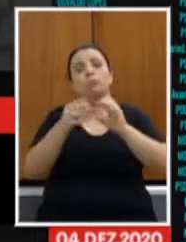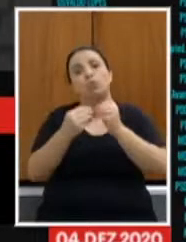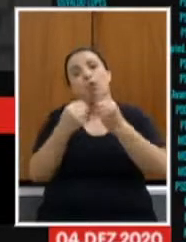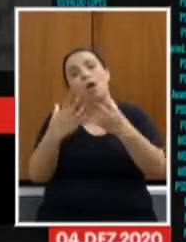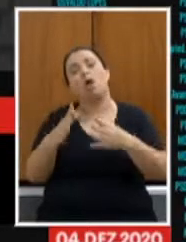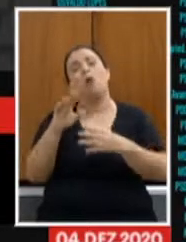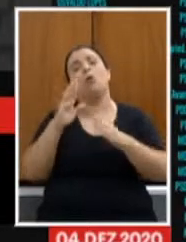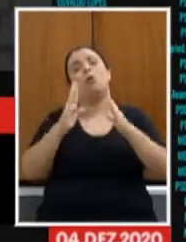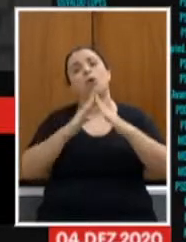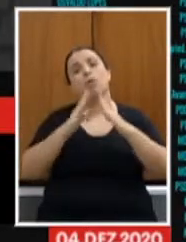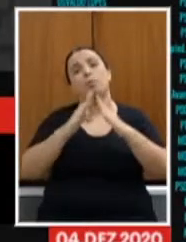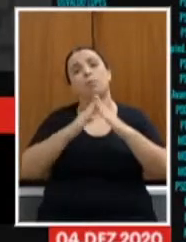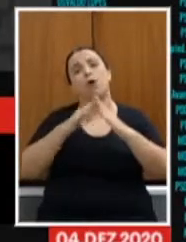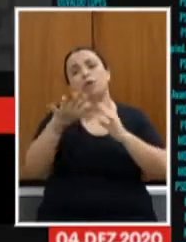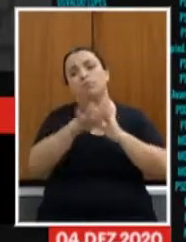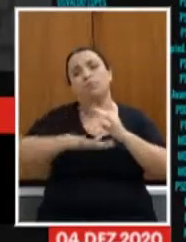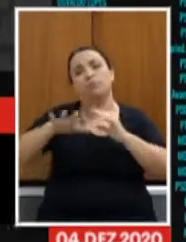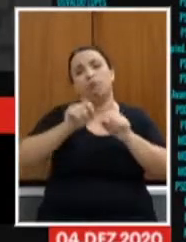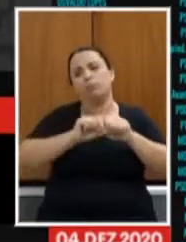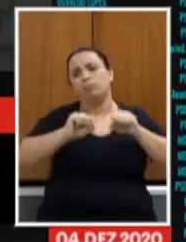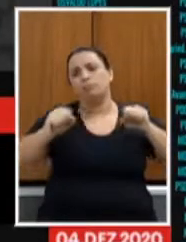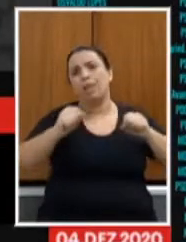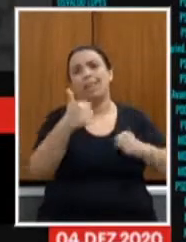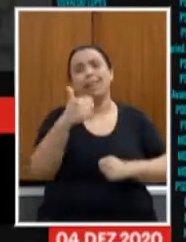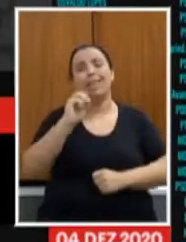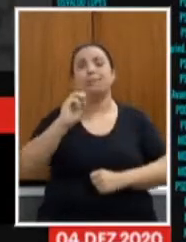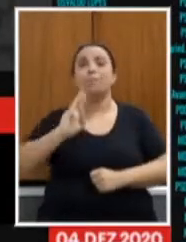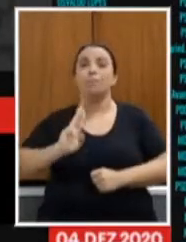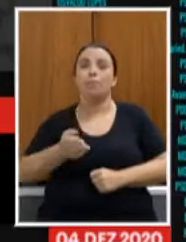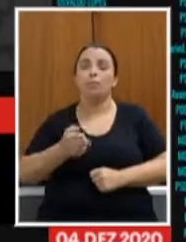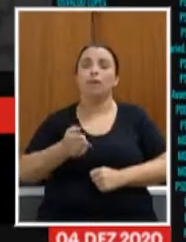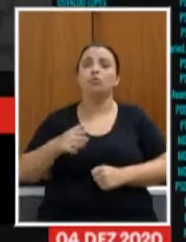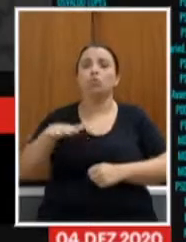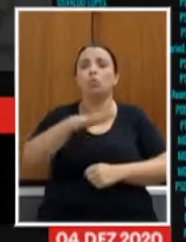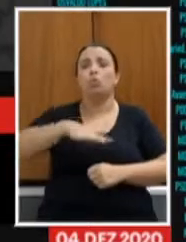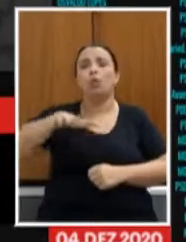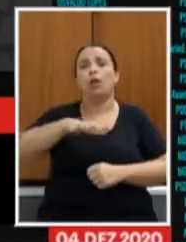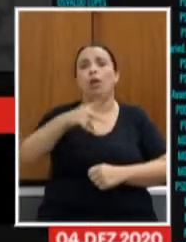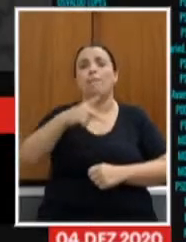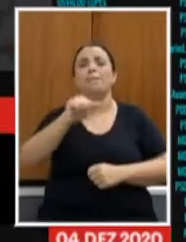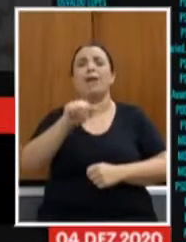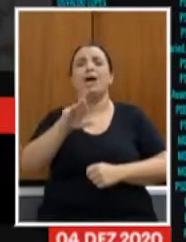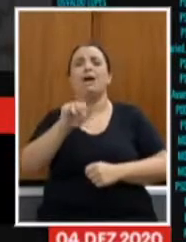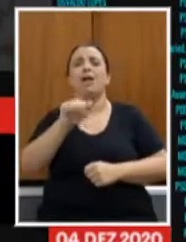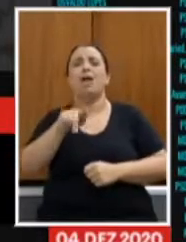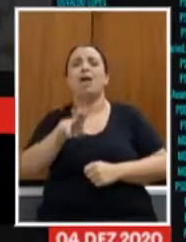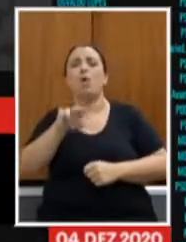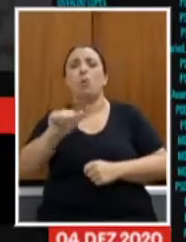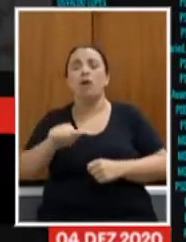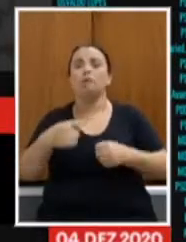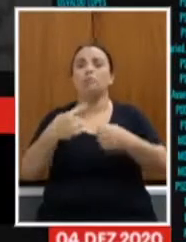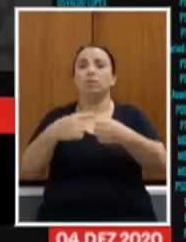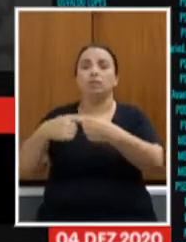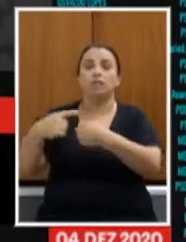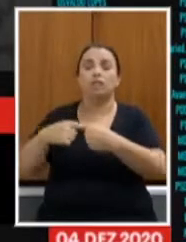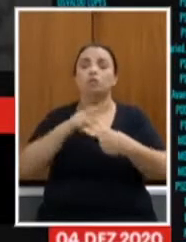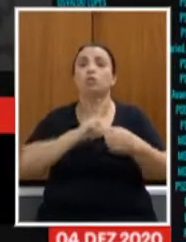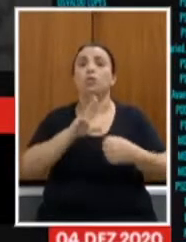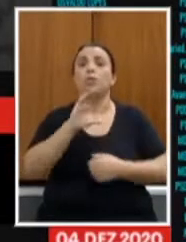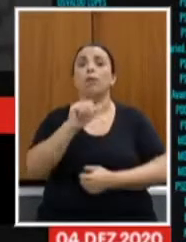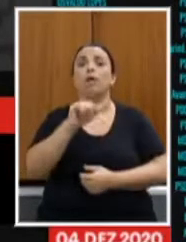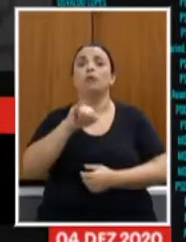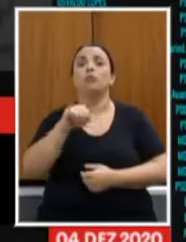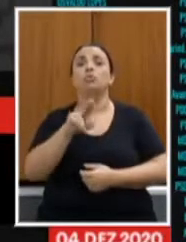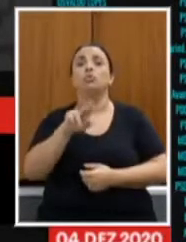um imóvel com área de 10 mil metros quadrados num lugar denominado Paraguai. Nesse município de Cajuri,